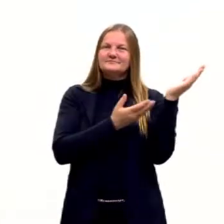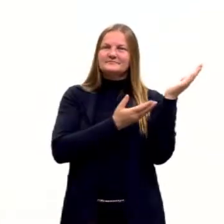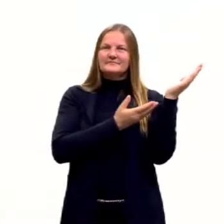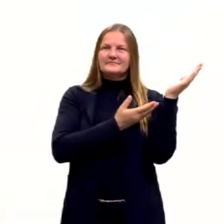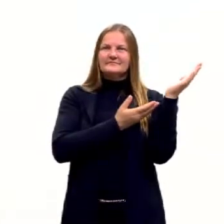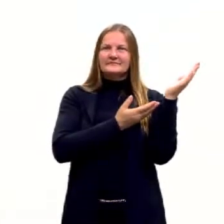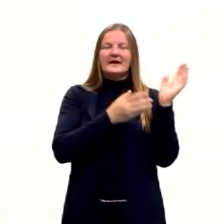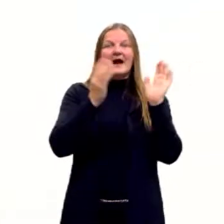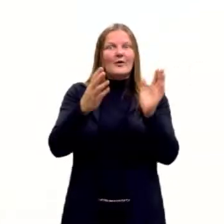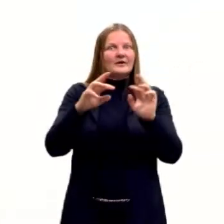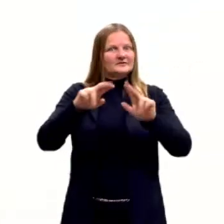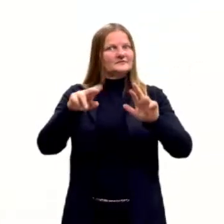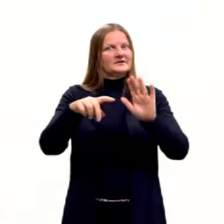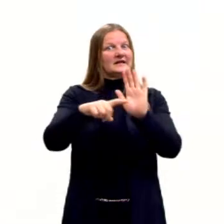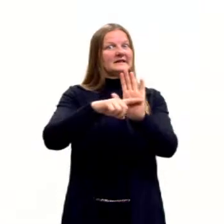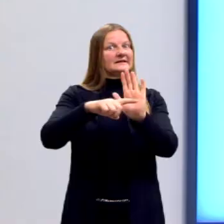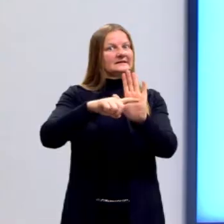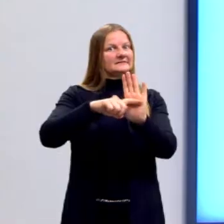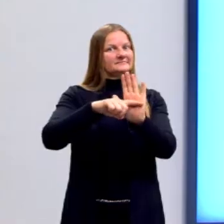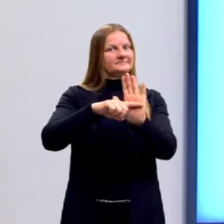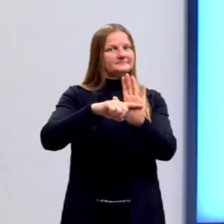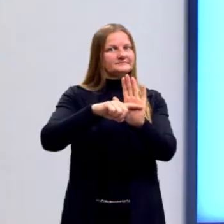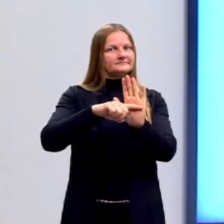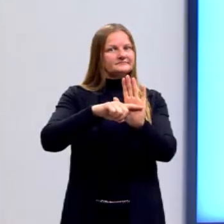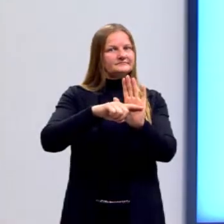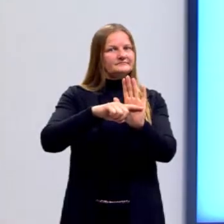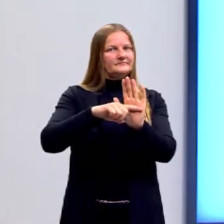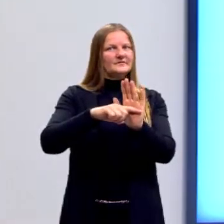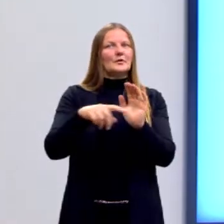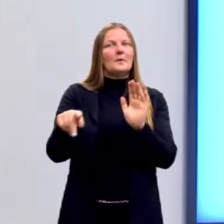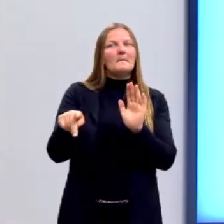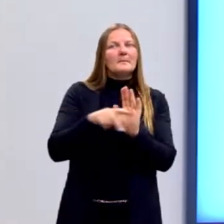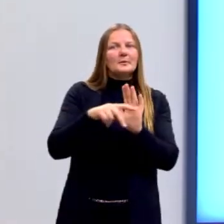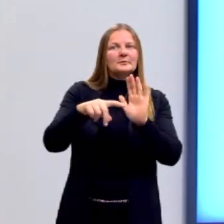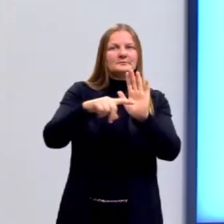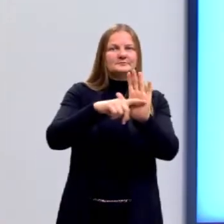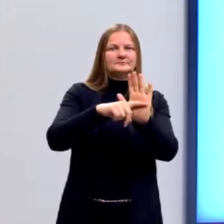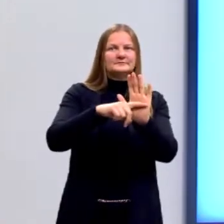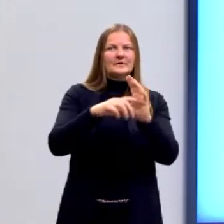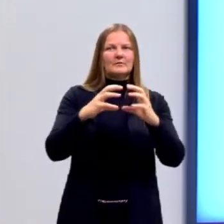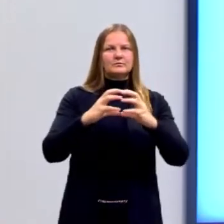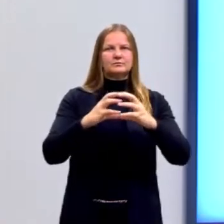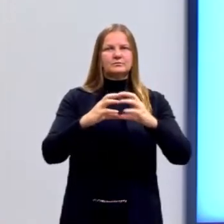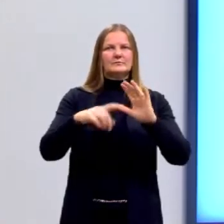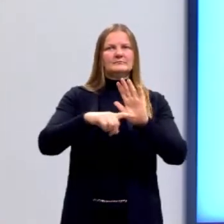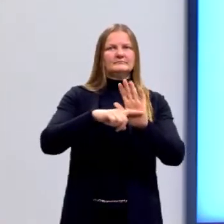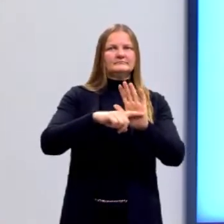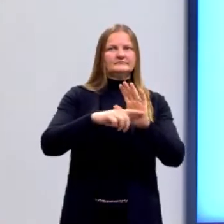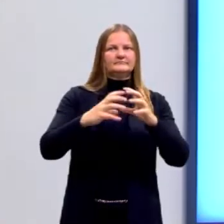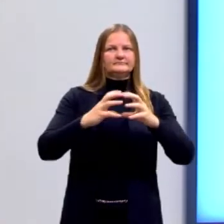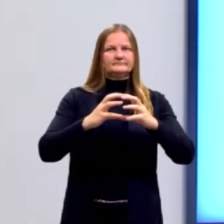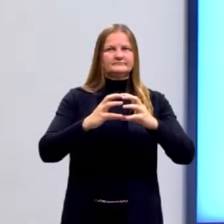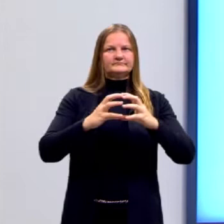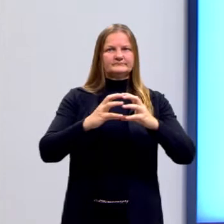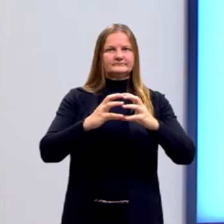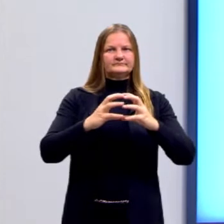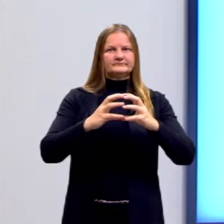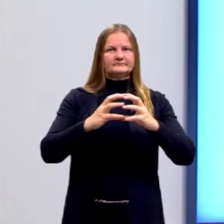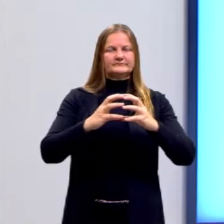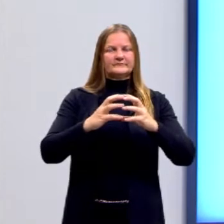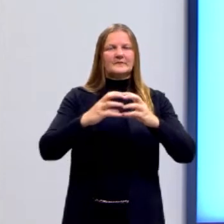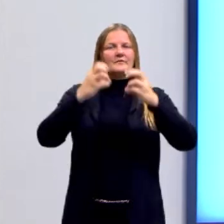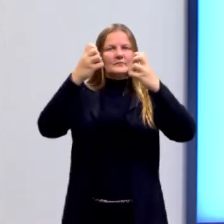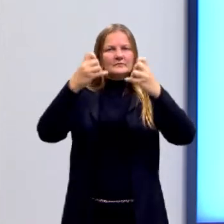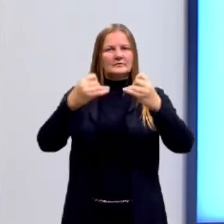gente tem uma carga negativa que dela tá fixa a gente fica isso essa carga então é para a gente